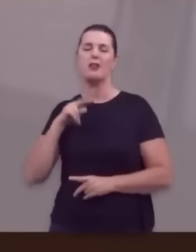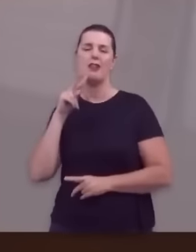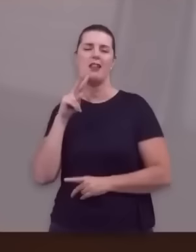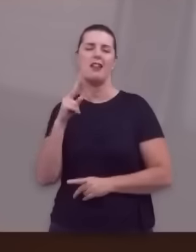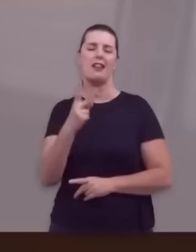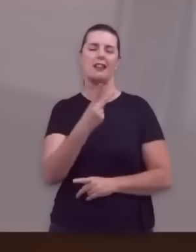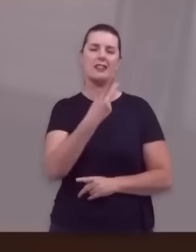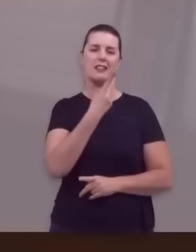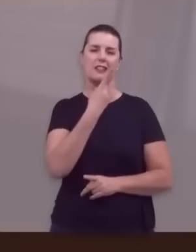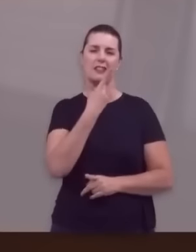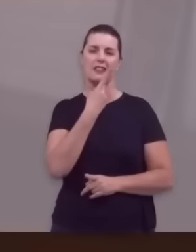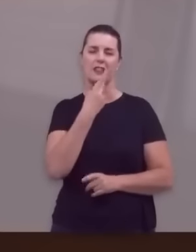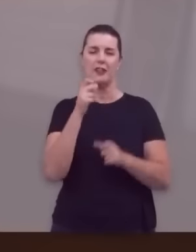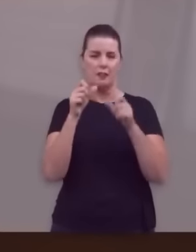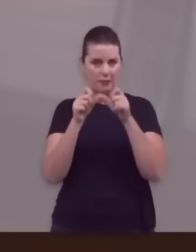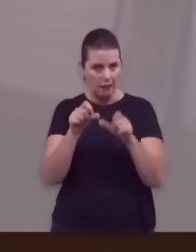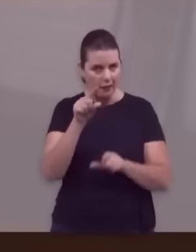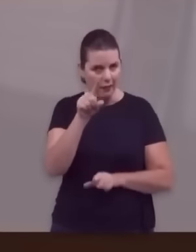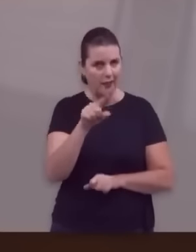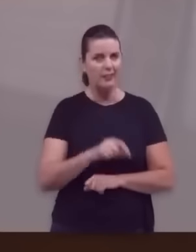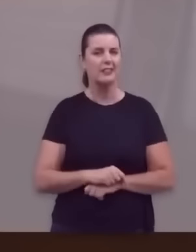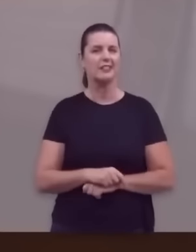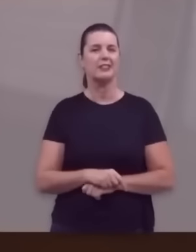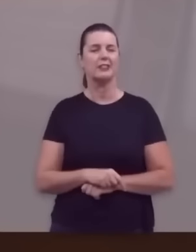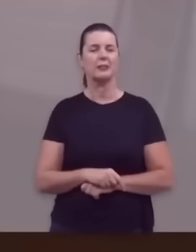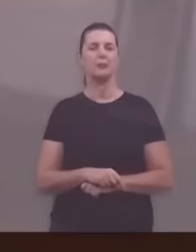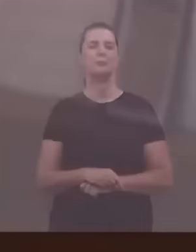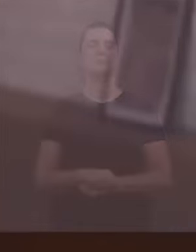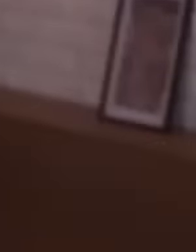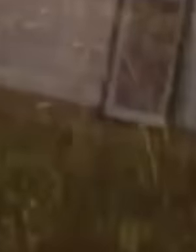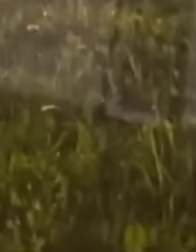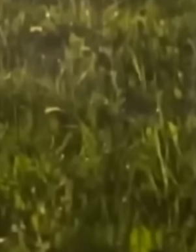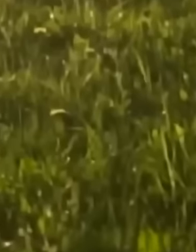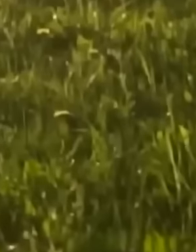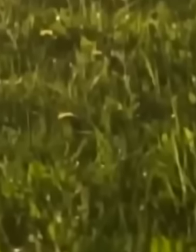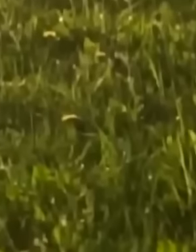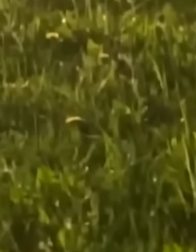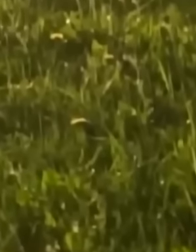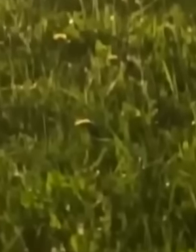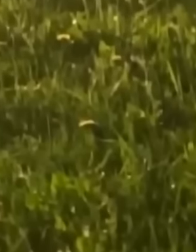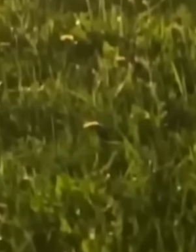Hernandes Dias Lopes não saia daqui Continue com o nosso